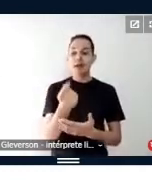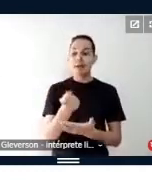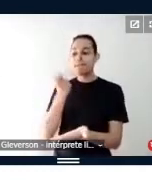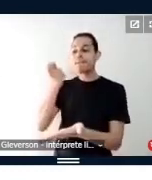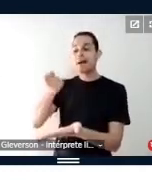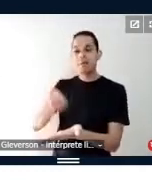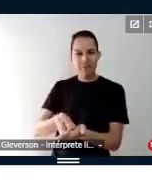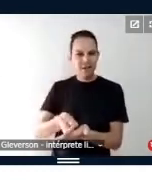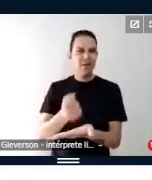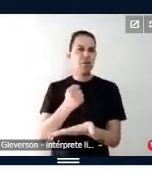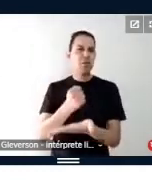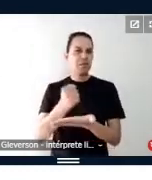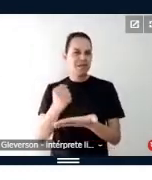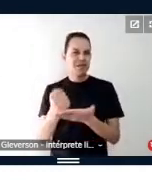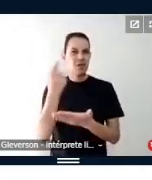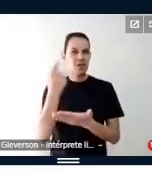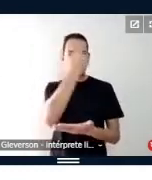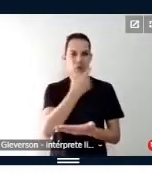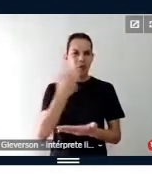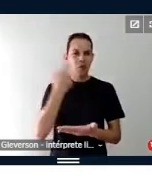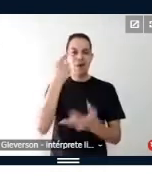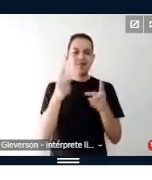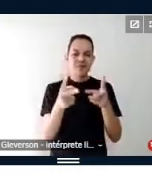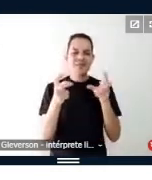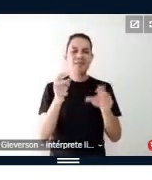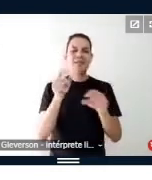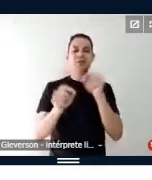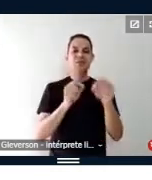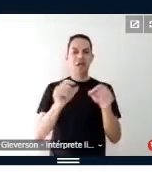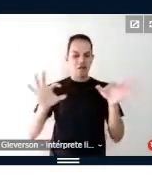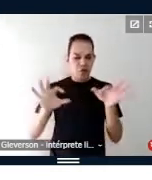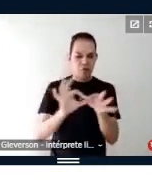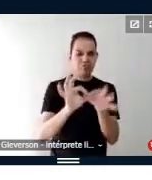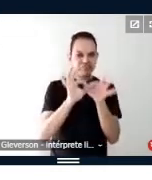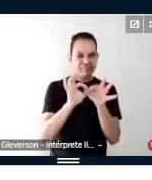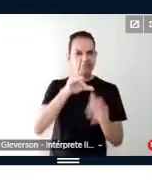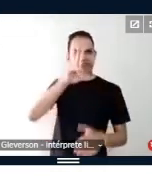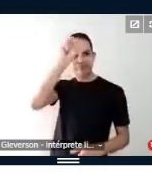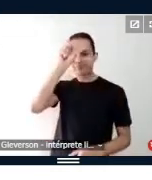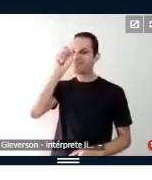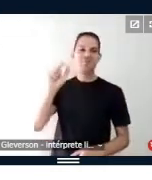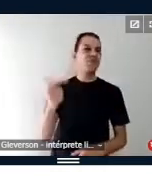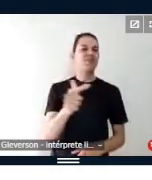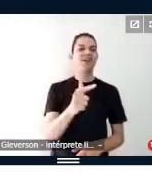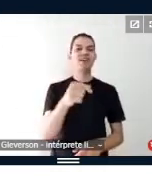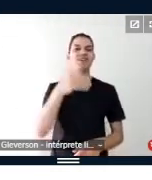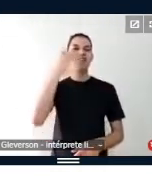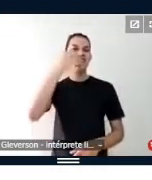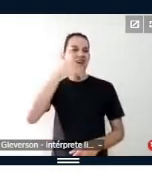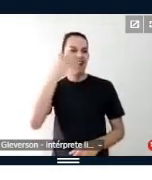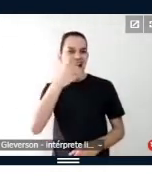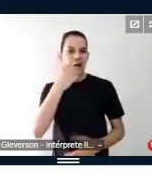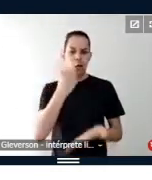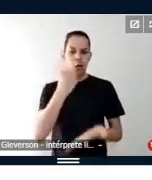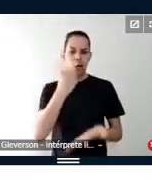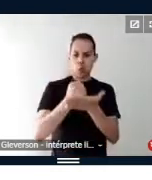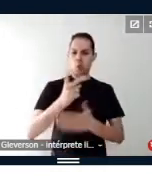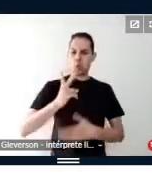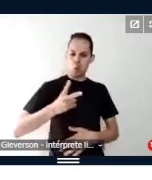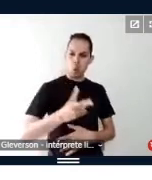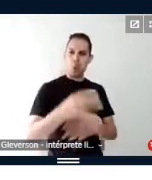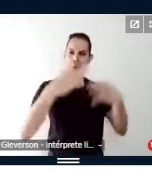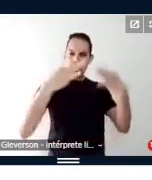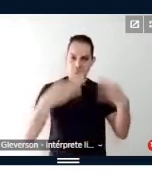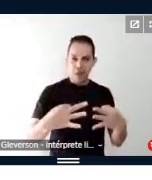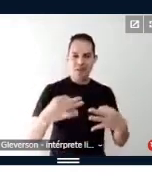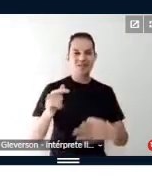contratação, revela também um vínculo muito frágil do profissional com a instituição, o profissional não tem a continuidade, talvez, a